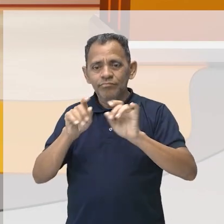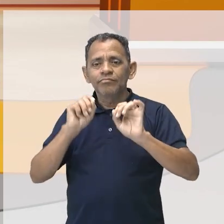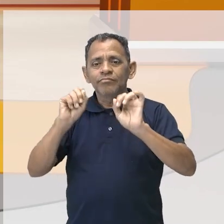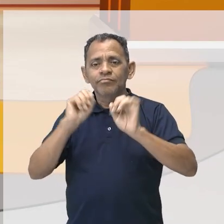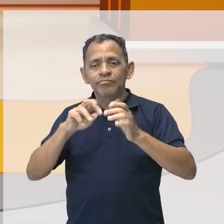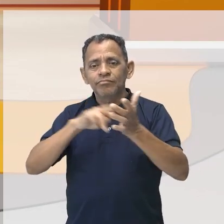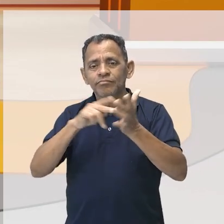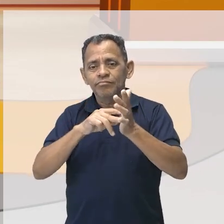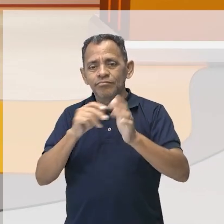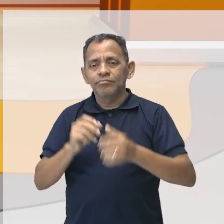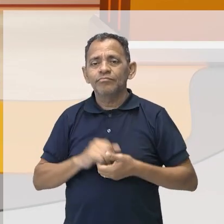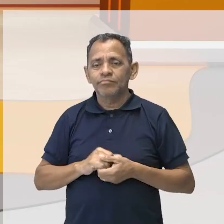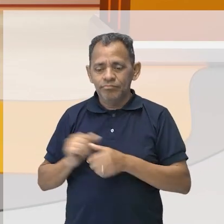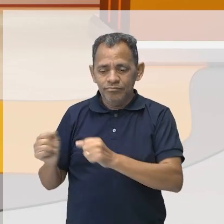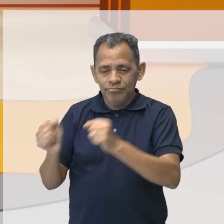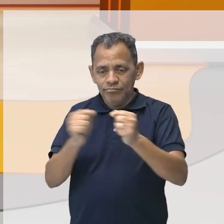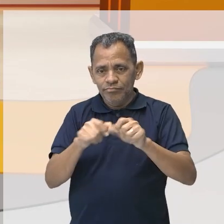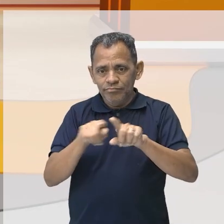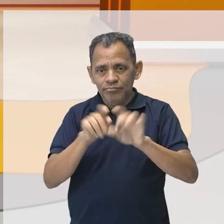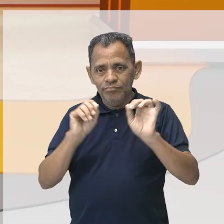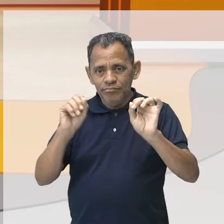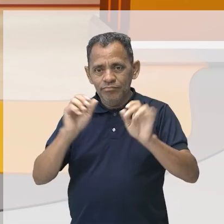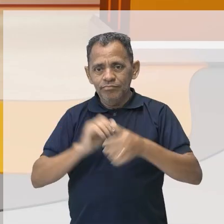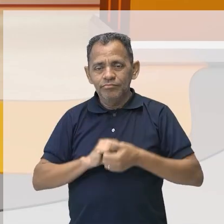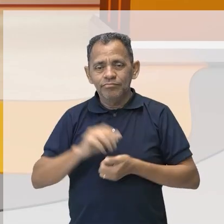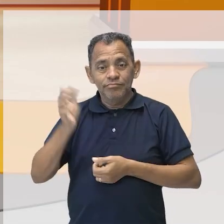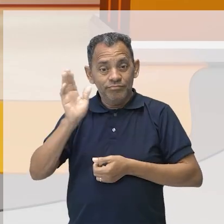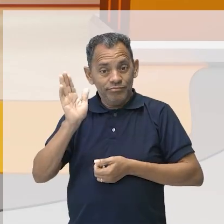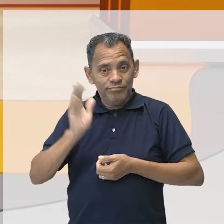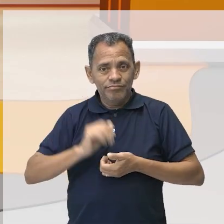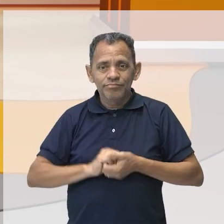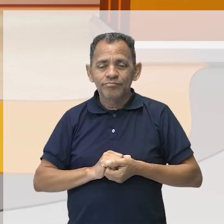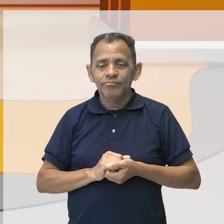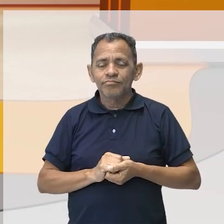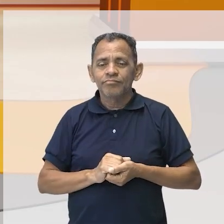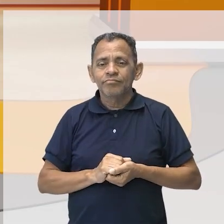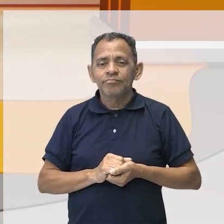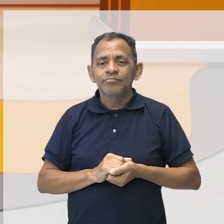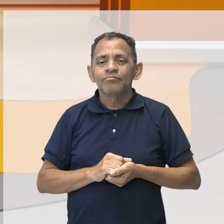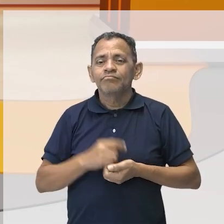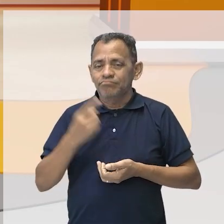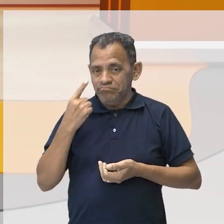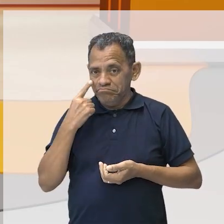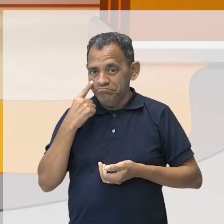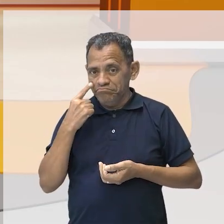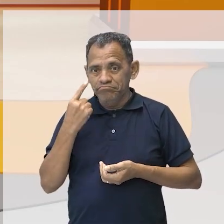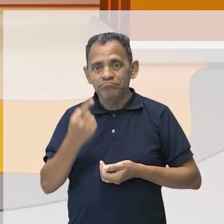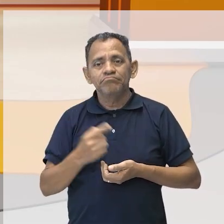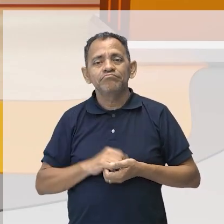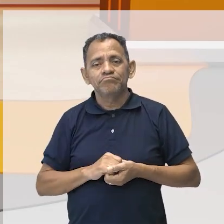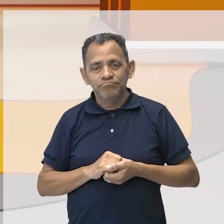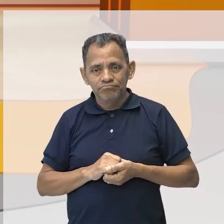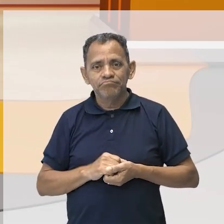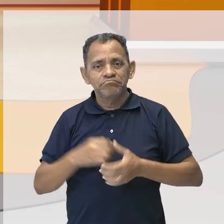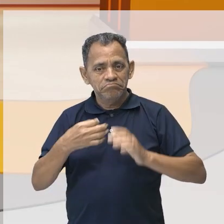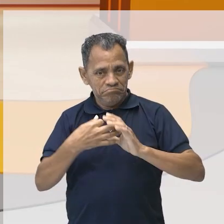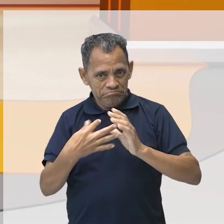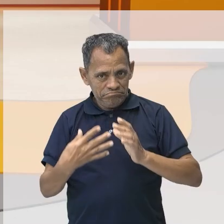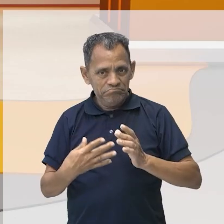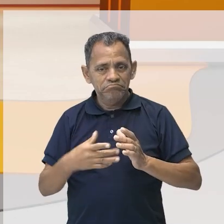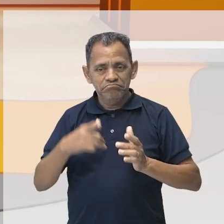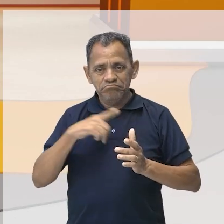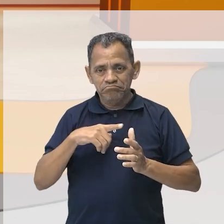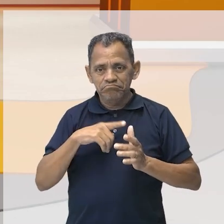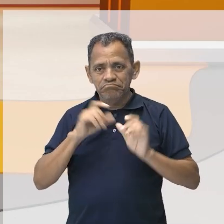acaba sendo essas potências, tá bom? Até a próxima. Então, olha só, gente, a gente observa, né, essas características